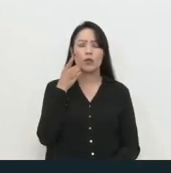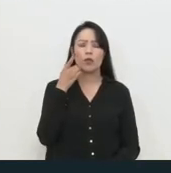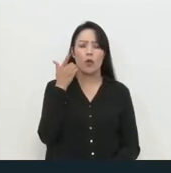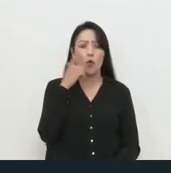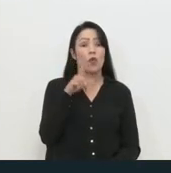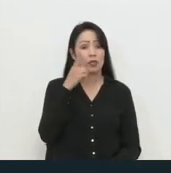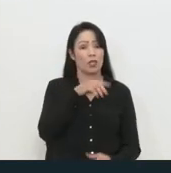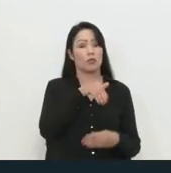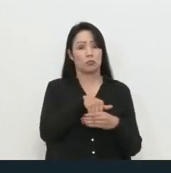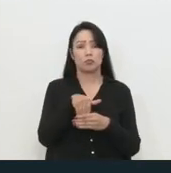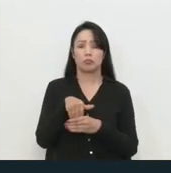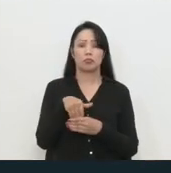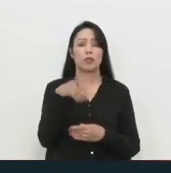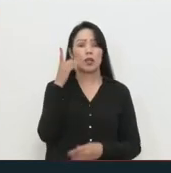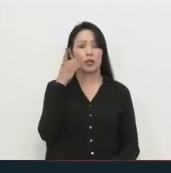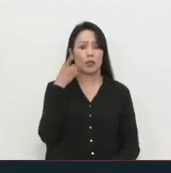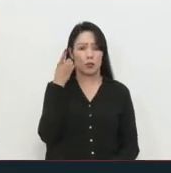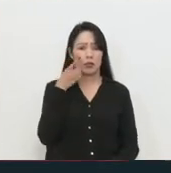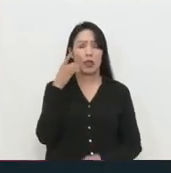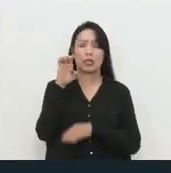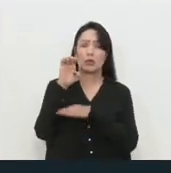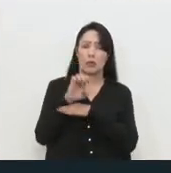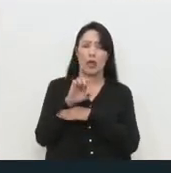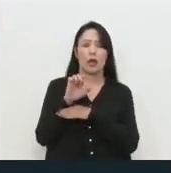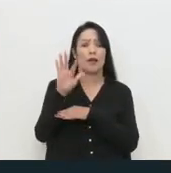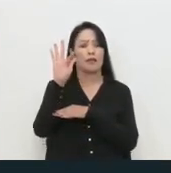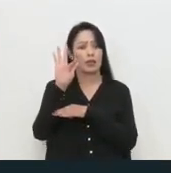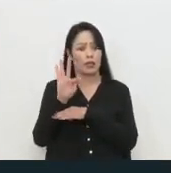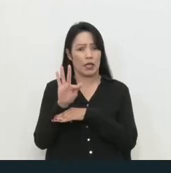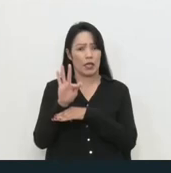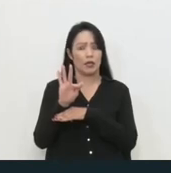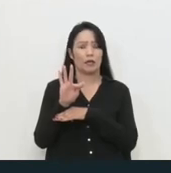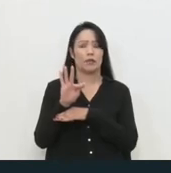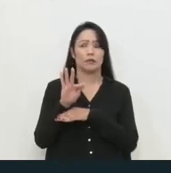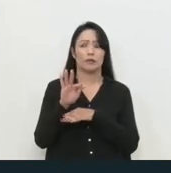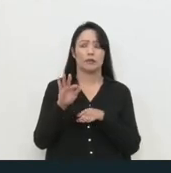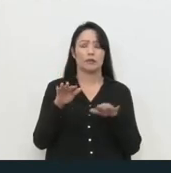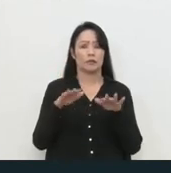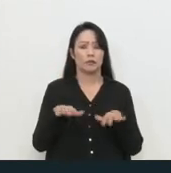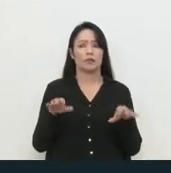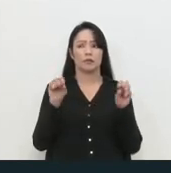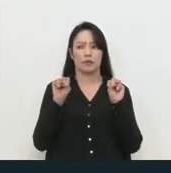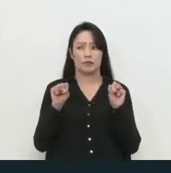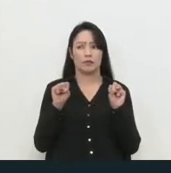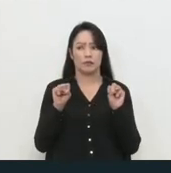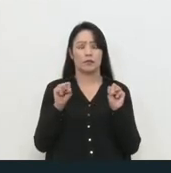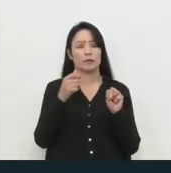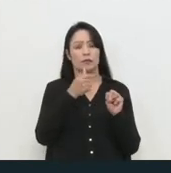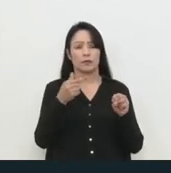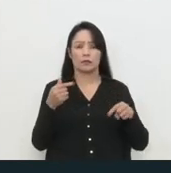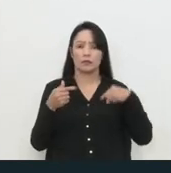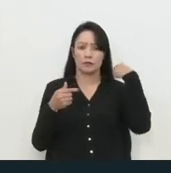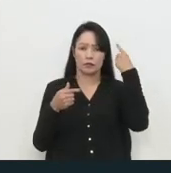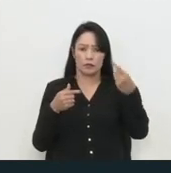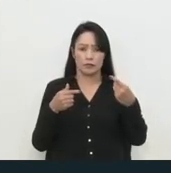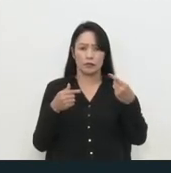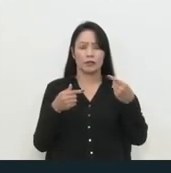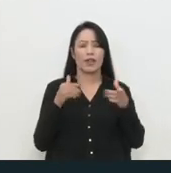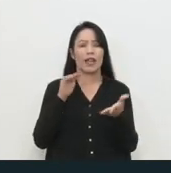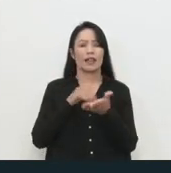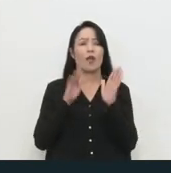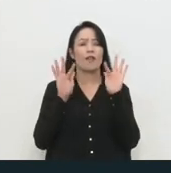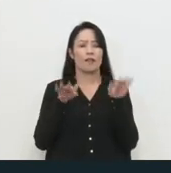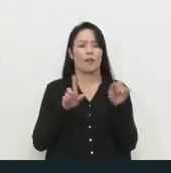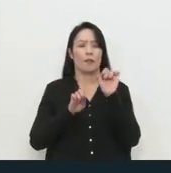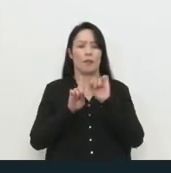a Deus Deputado estaduais deputados federais para que pudesse semana que vem até o final do mês este